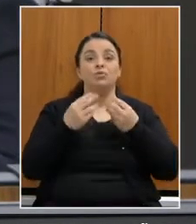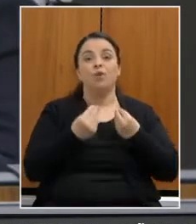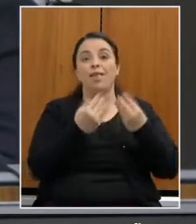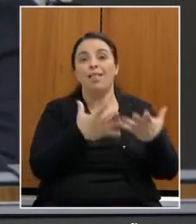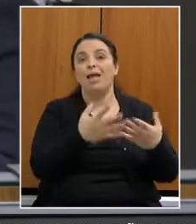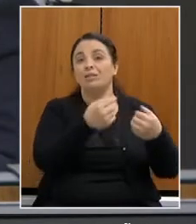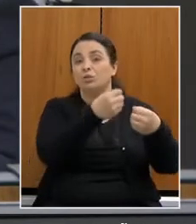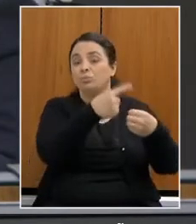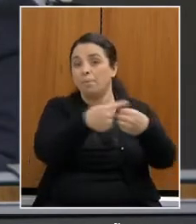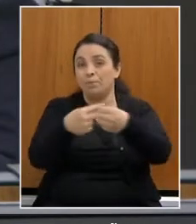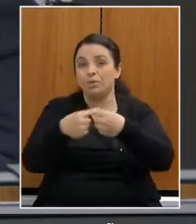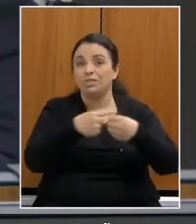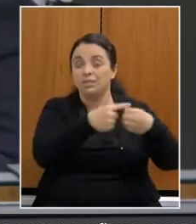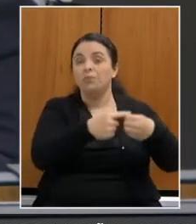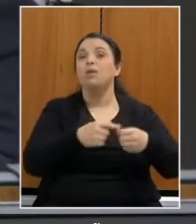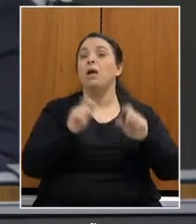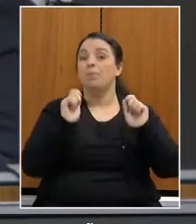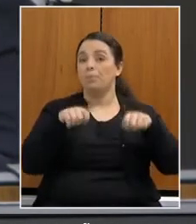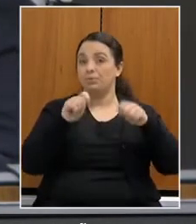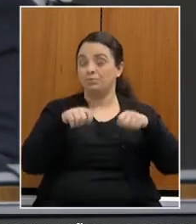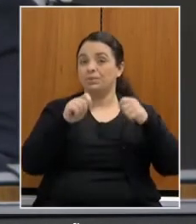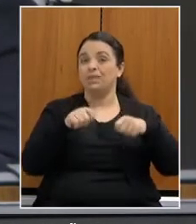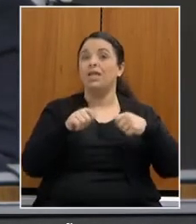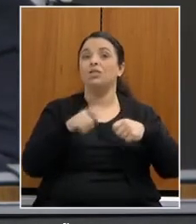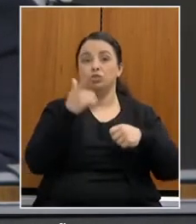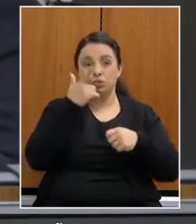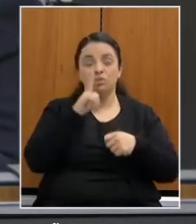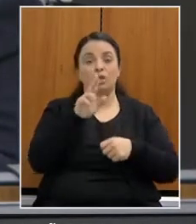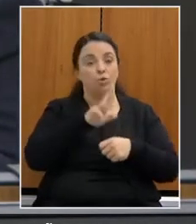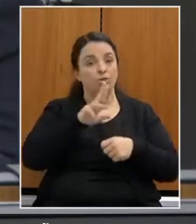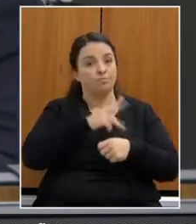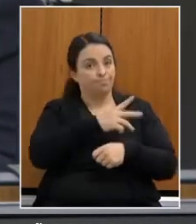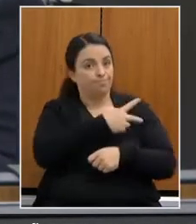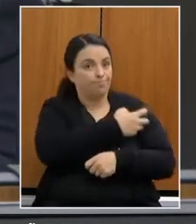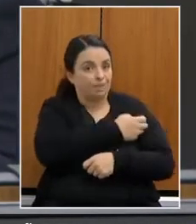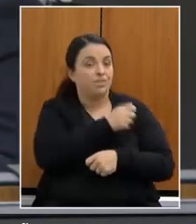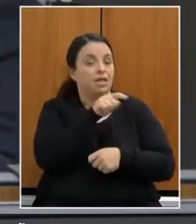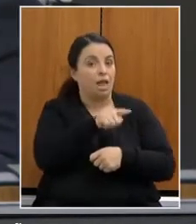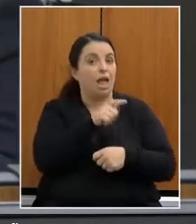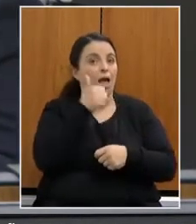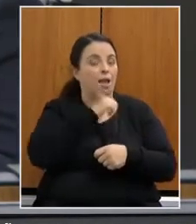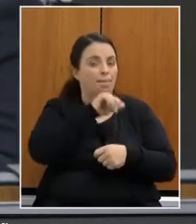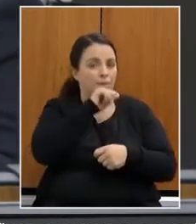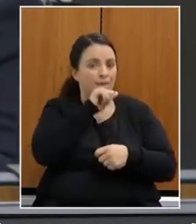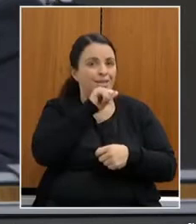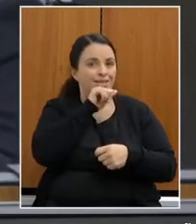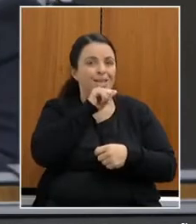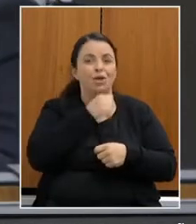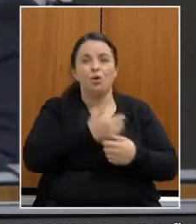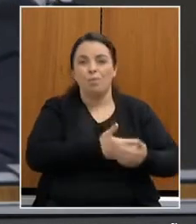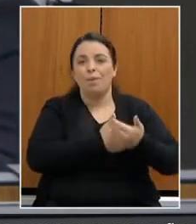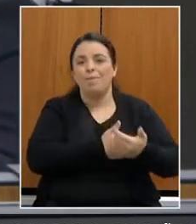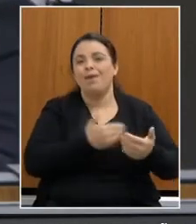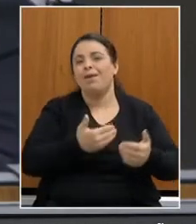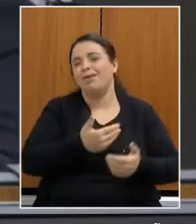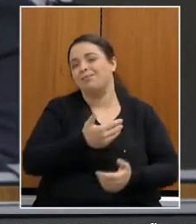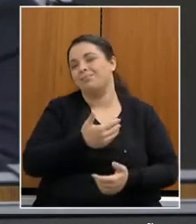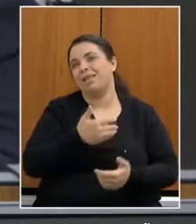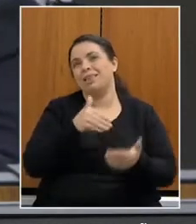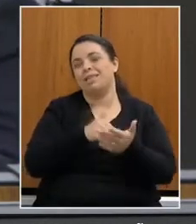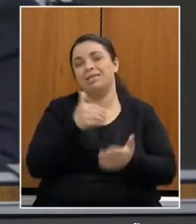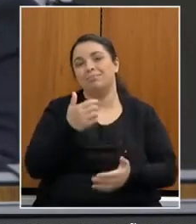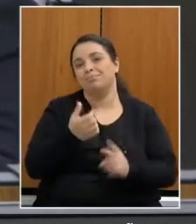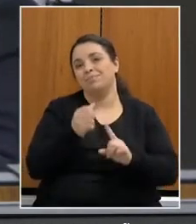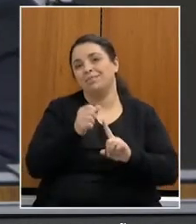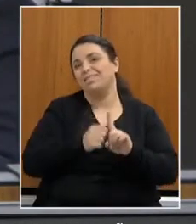a possibilidade de utilizar as doses excedentes é um caso específico que obviamente é um caso poucos dos casos a síndrome de